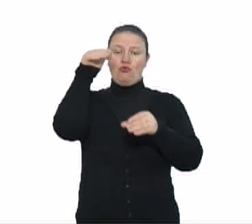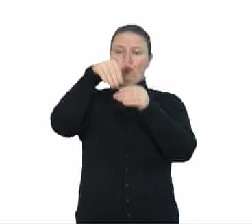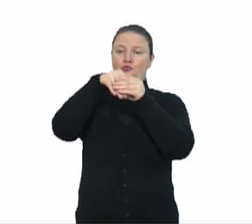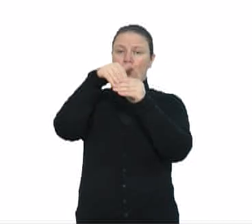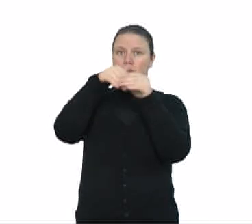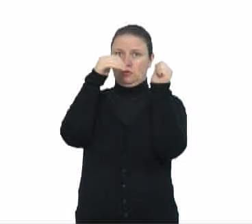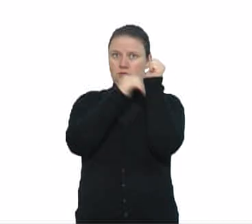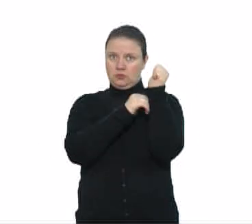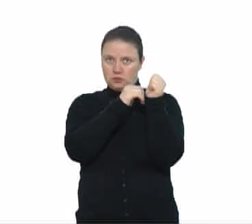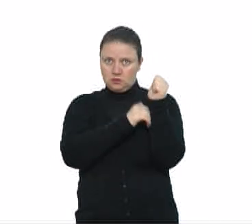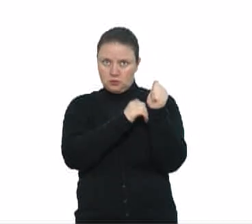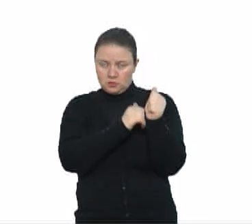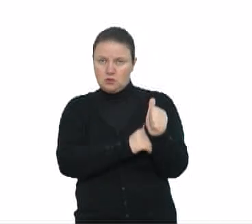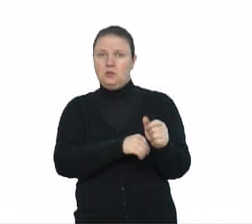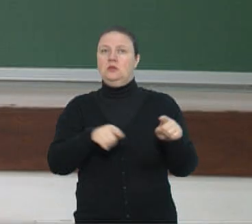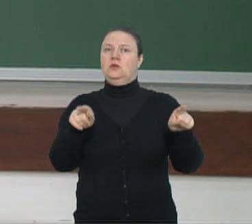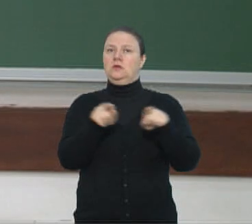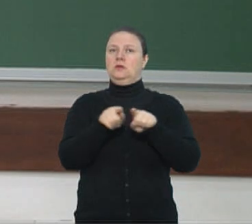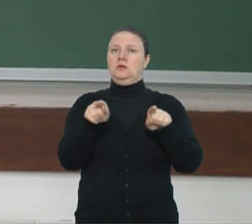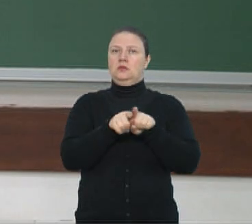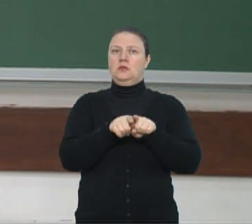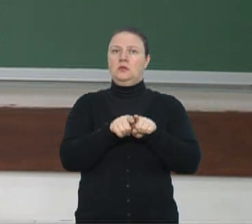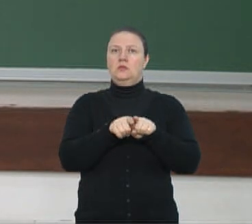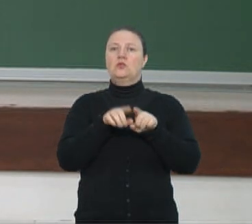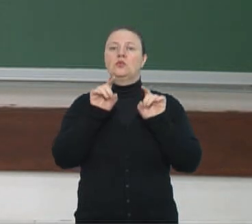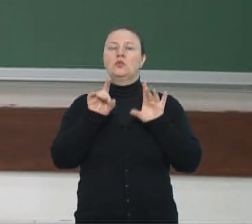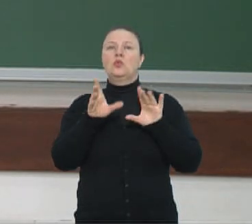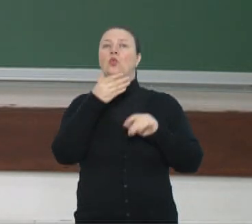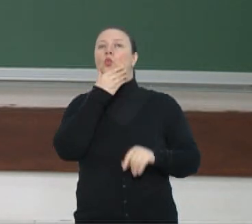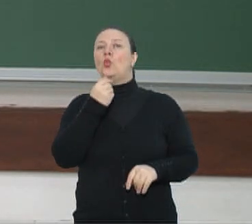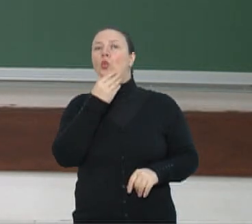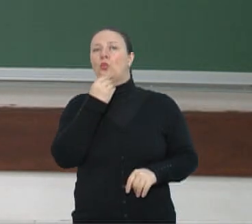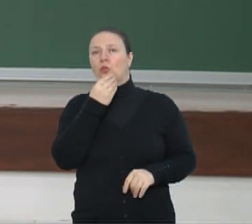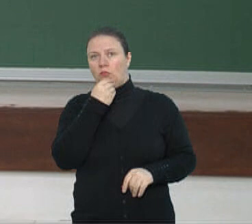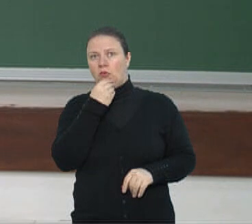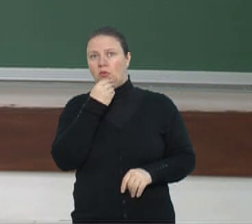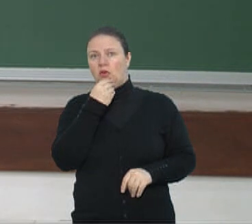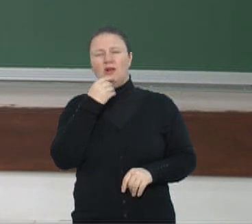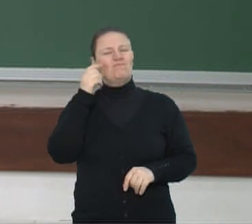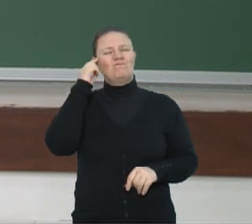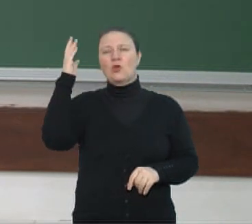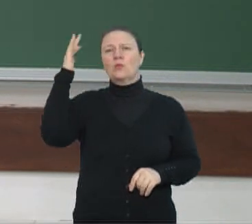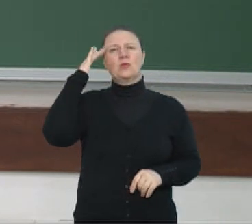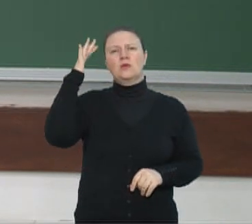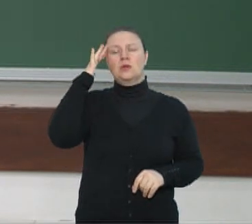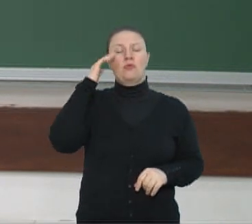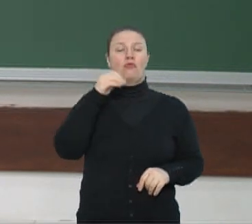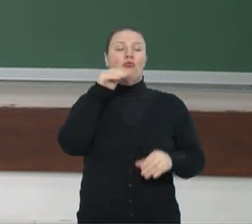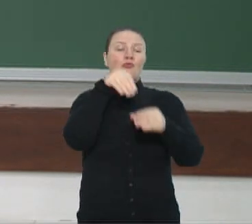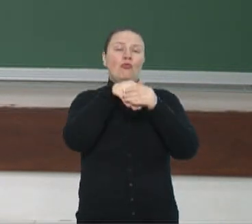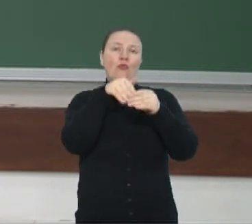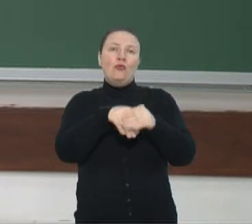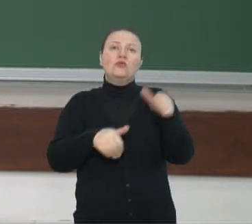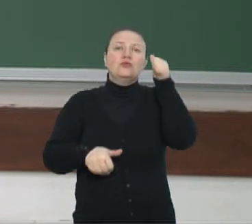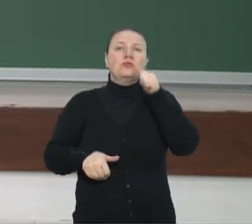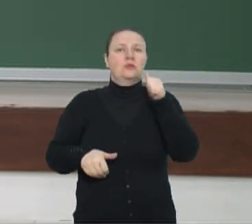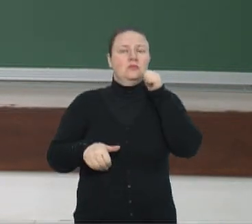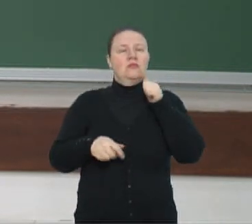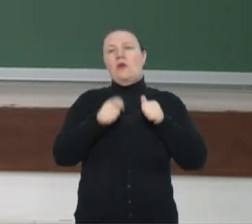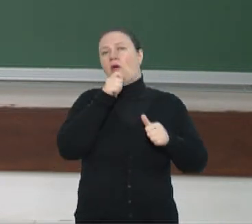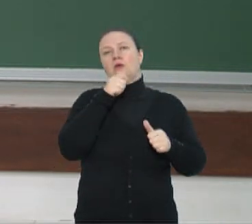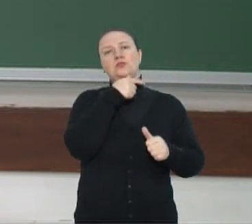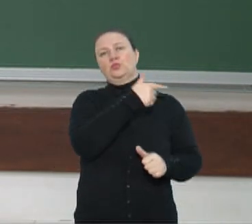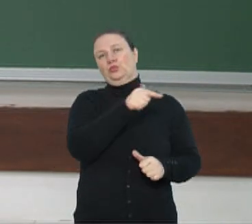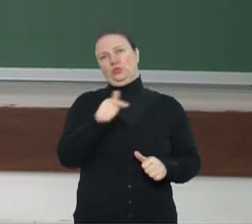e o sufrágio universal masculino. Eles ainda não pensaram no voto feminino, mas eles já estavam bastante avançados para a época em que eles